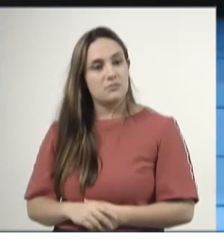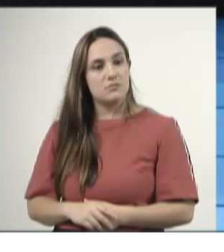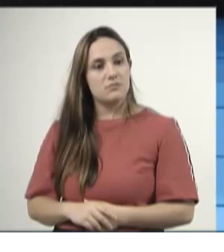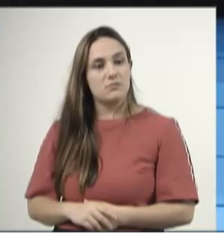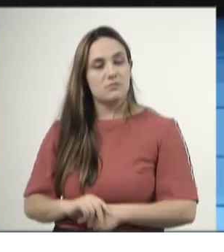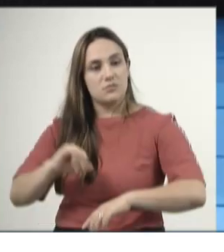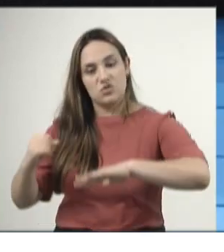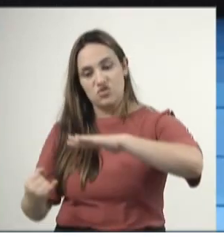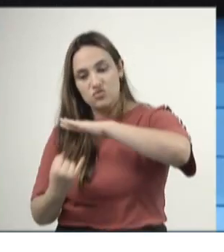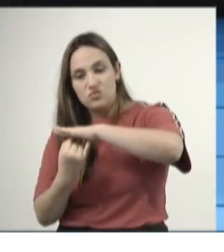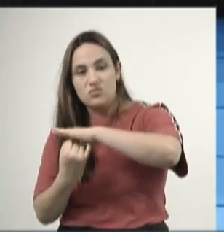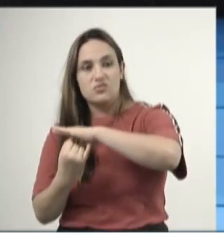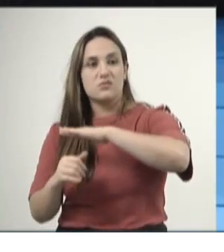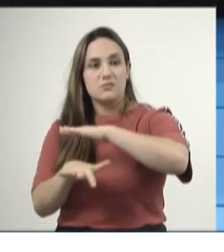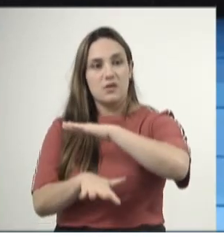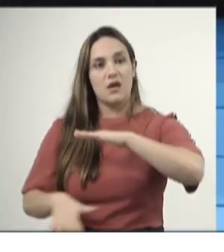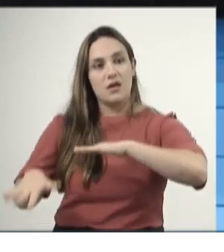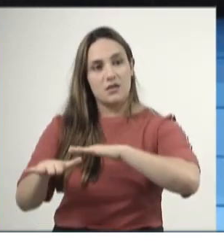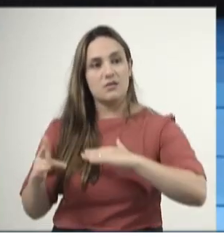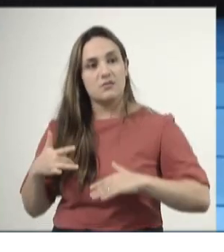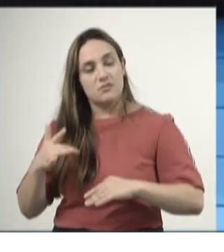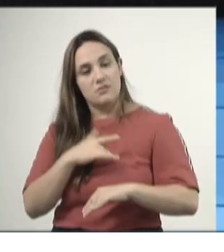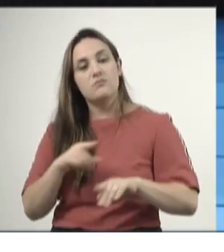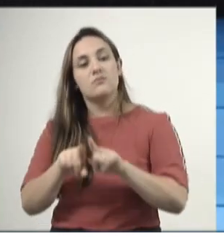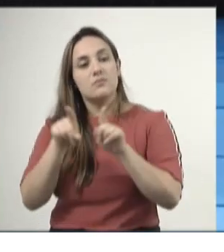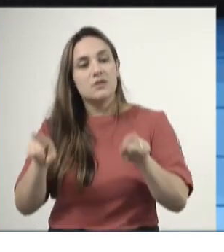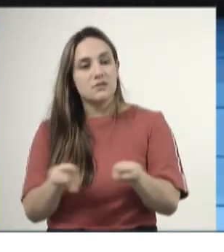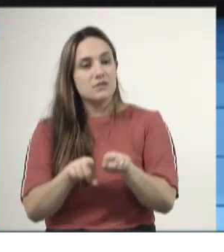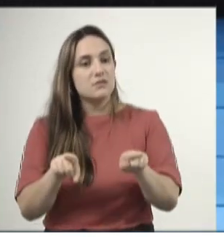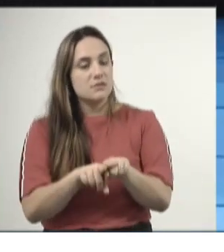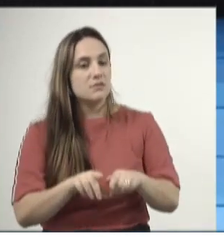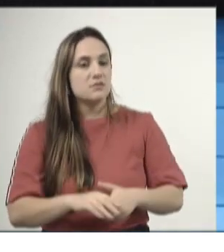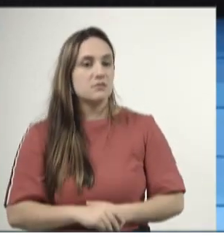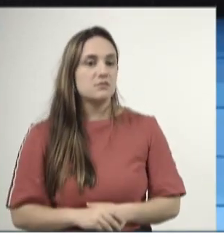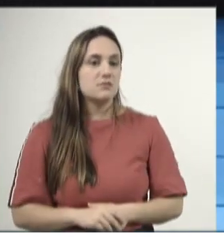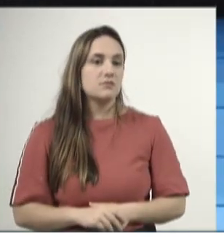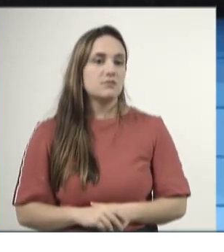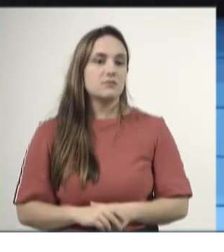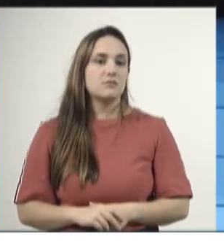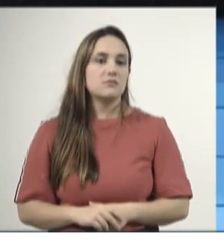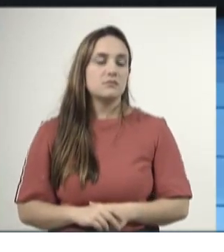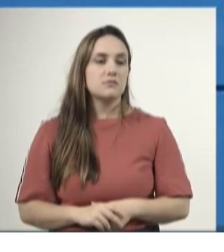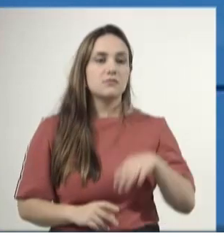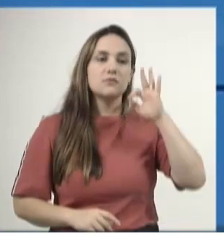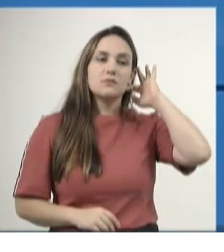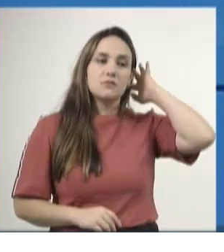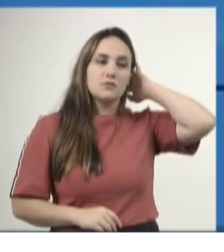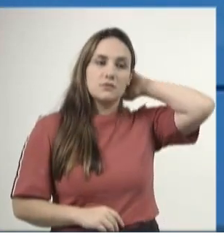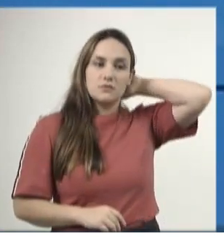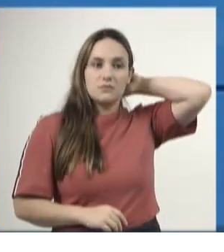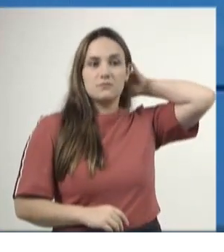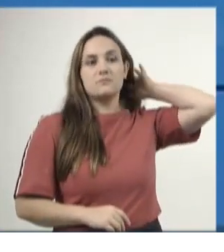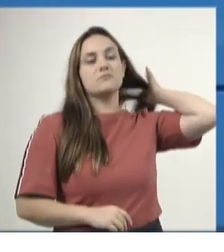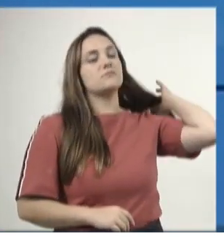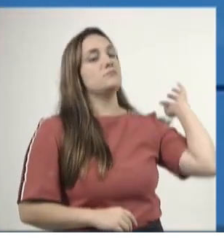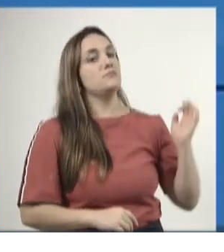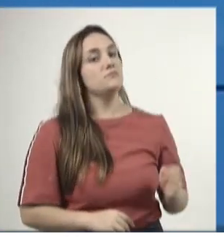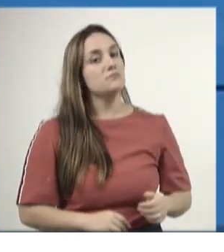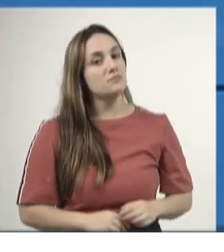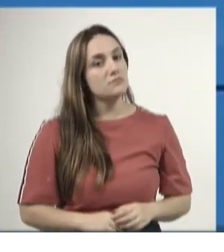das entidades que trabalham a saúde, mas também chamar a esse dever